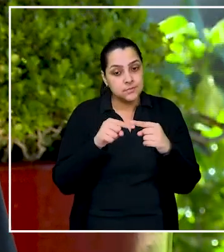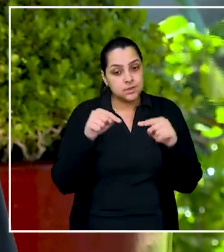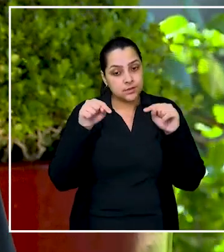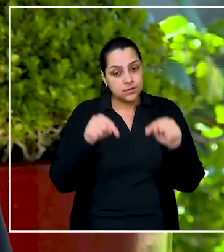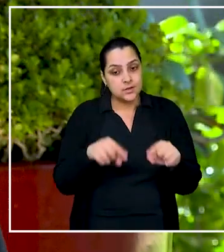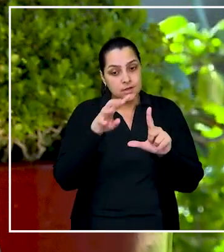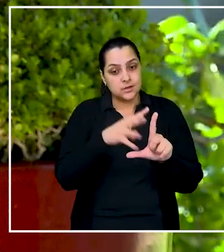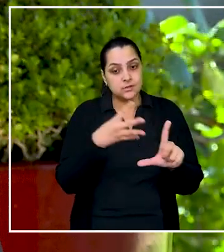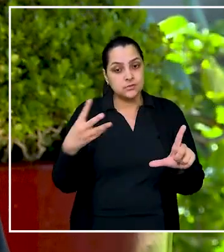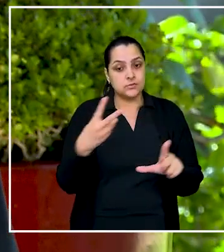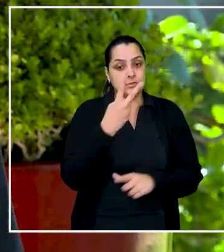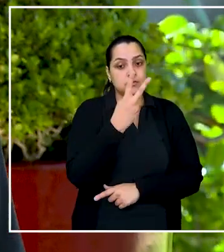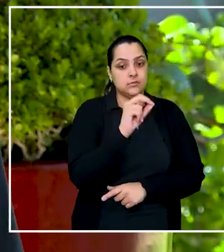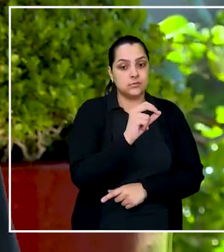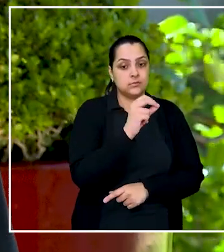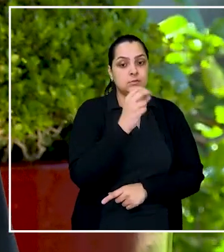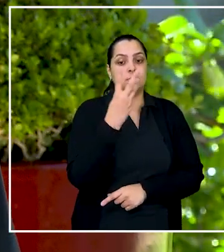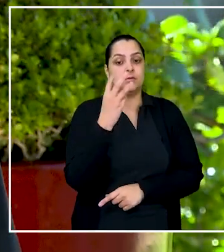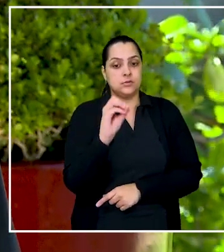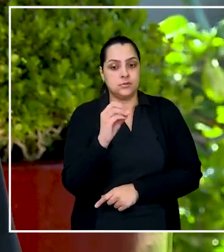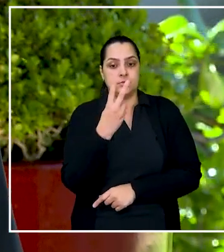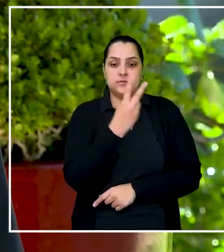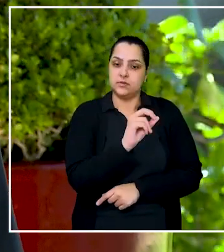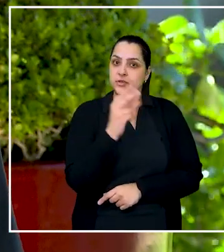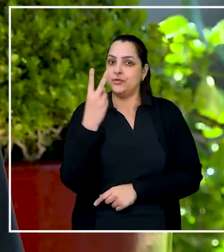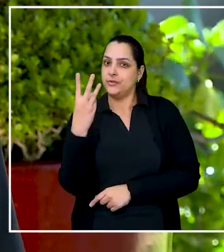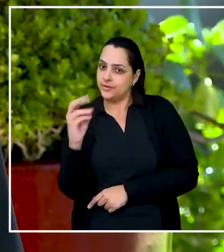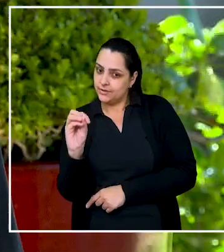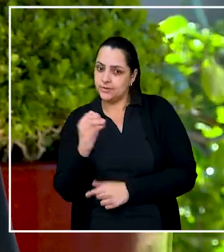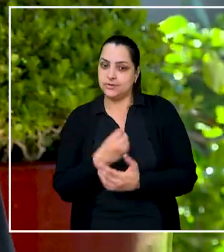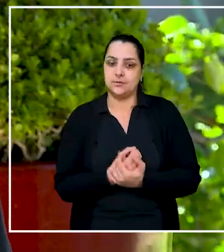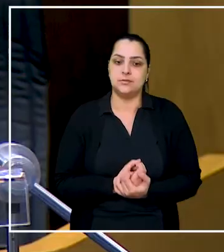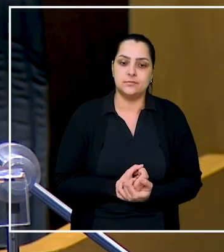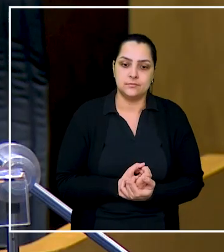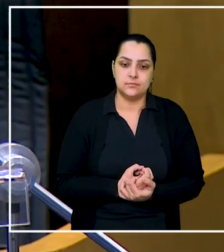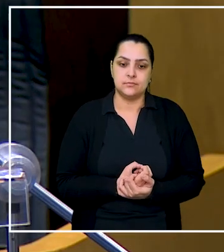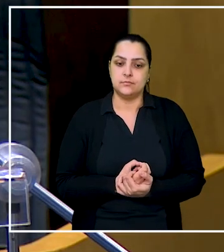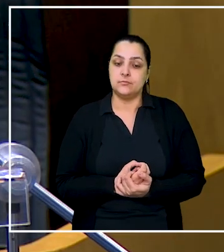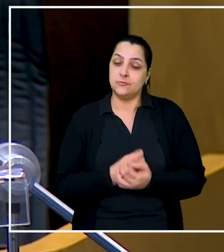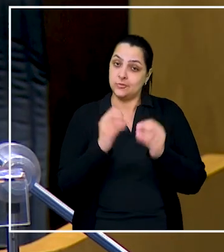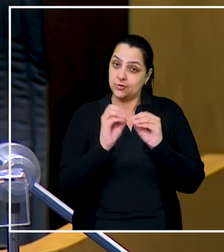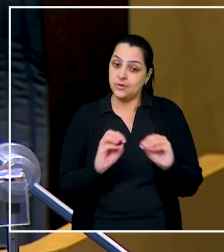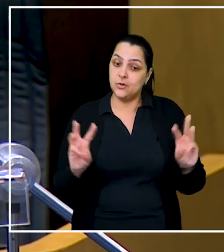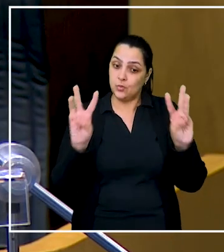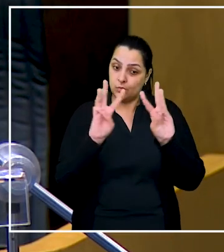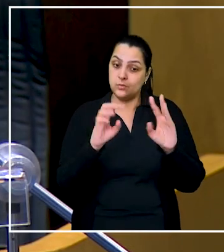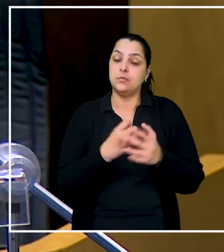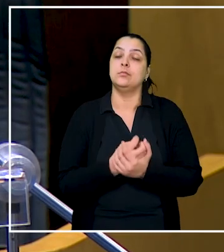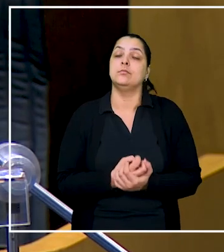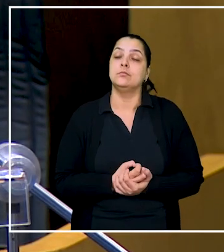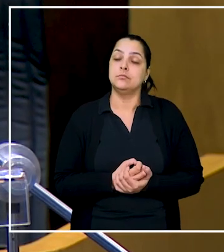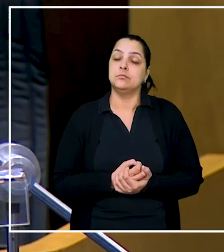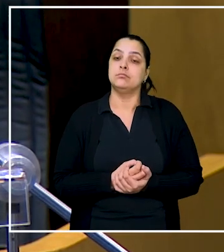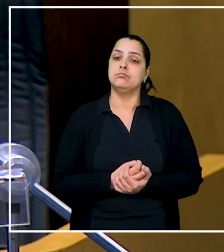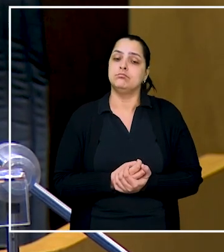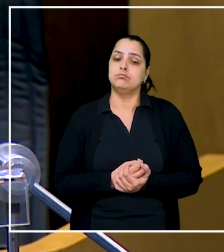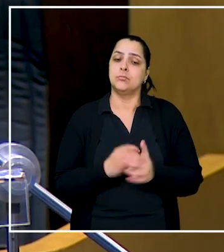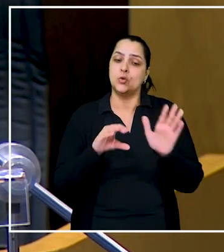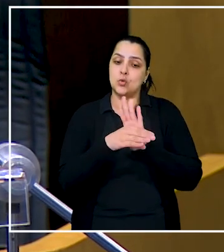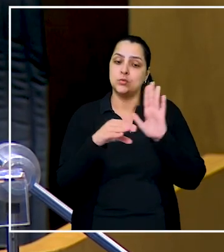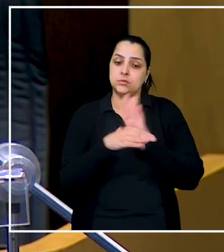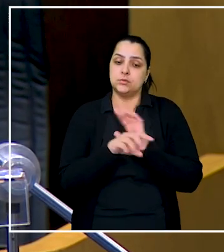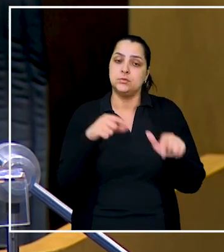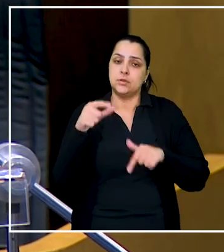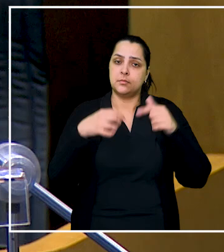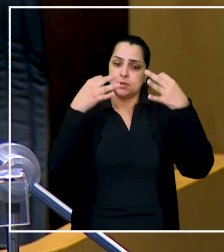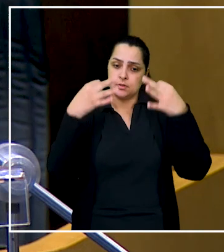metas da Agenda 2030, a chamada Agenda 2030. A Organização das Nações Unidas elevou